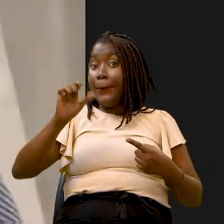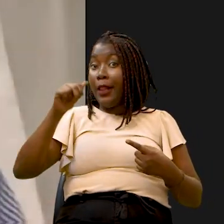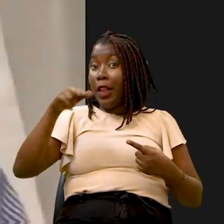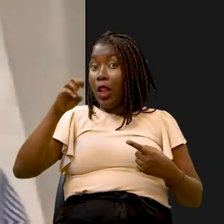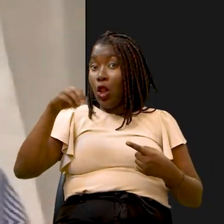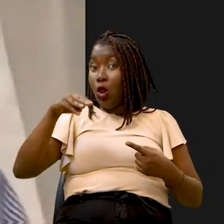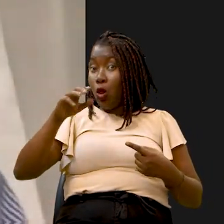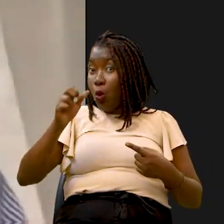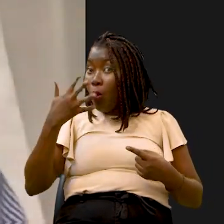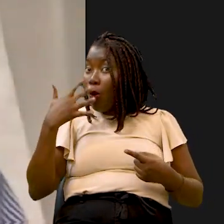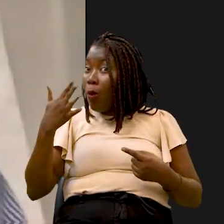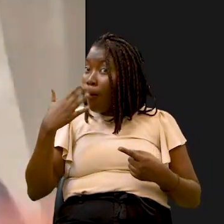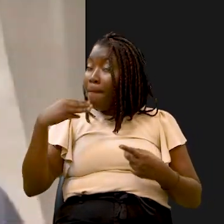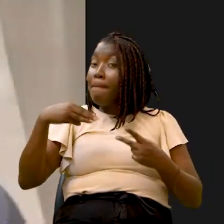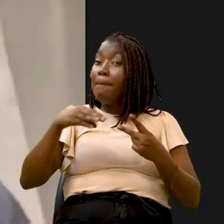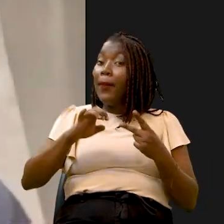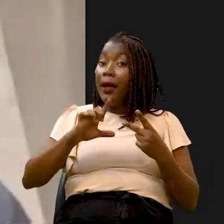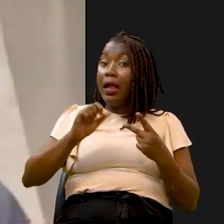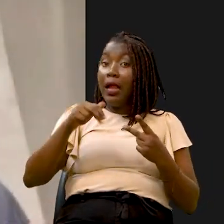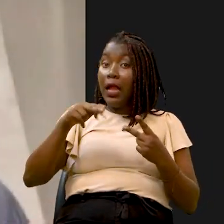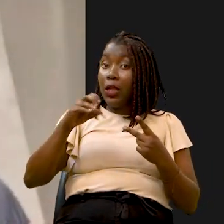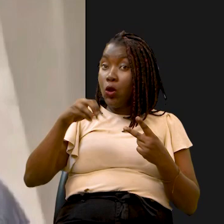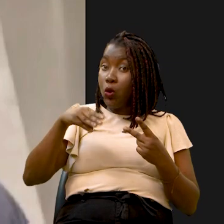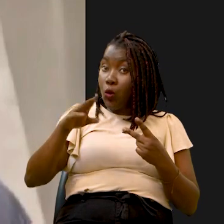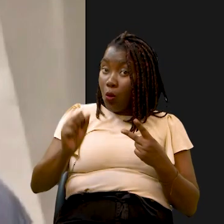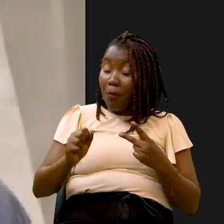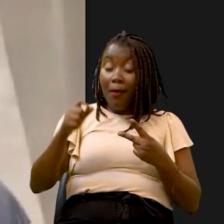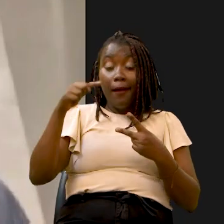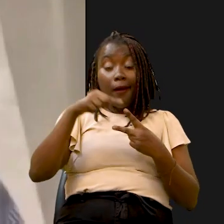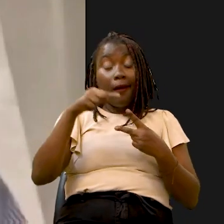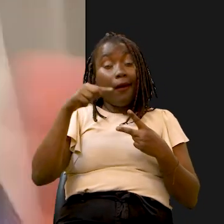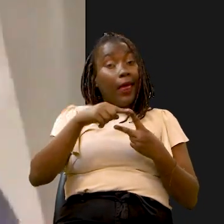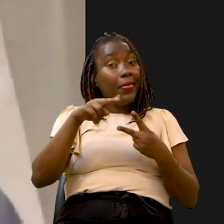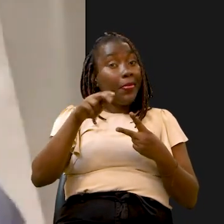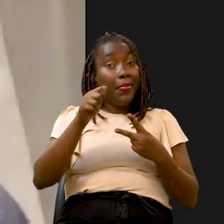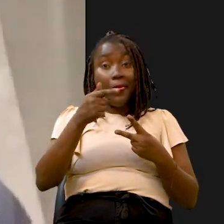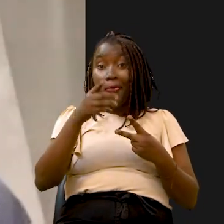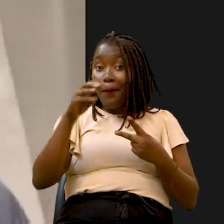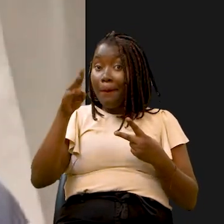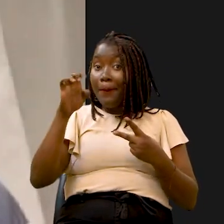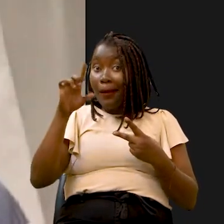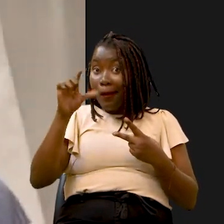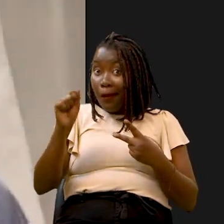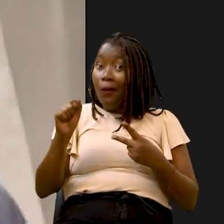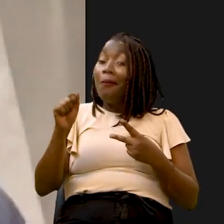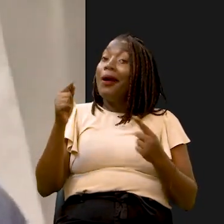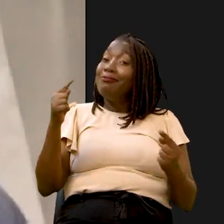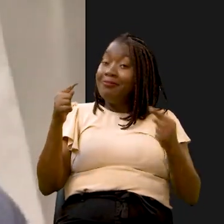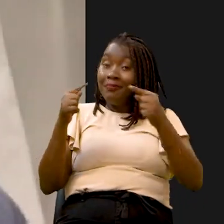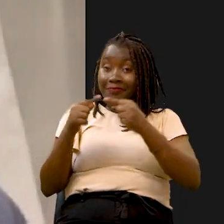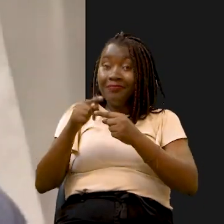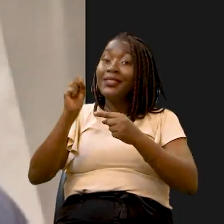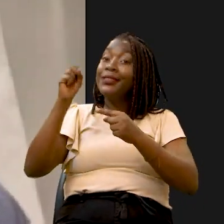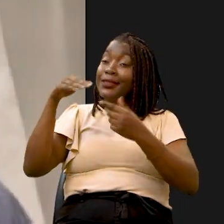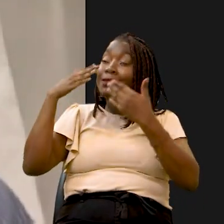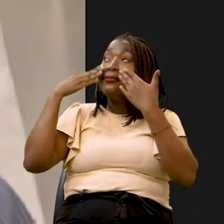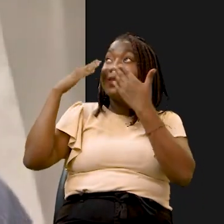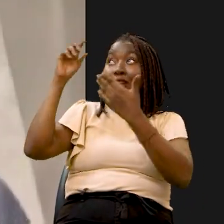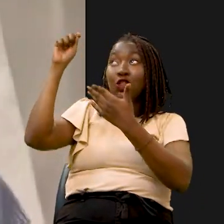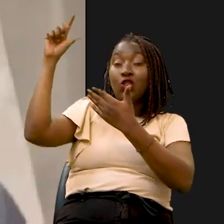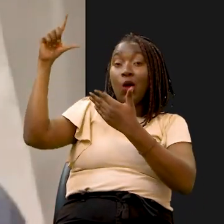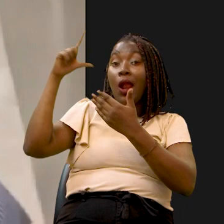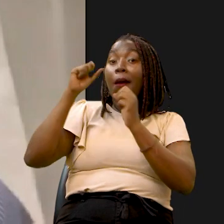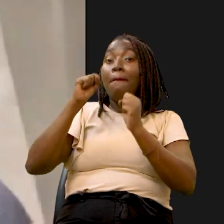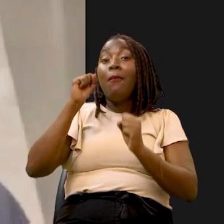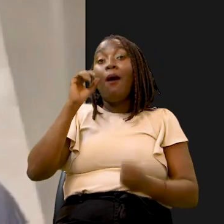melanoma e o melanoma. O melanoma, ele normalmente está sim associado à exposição solar,